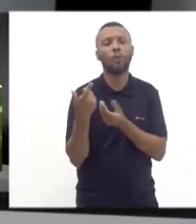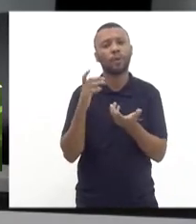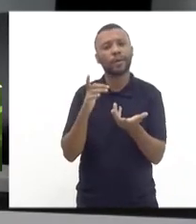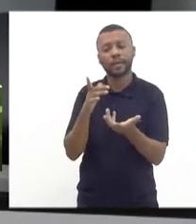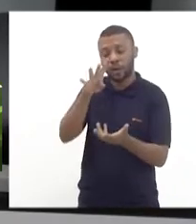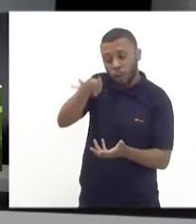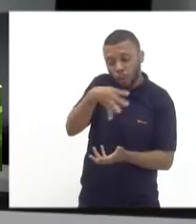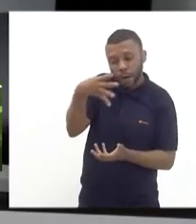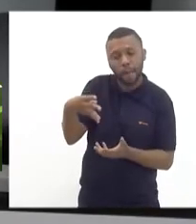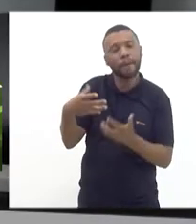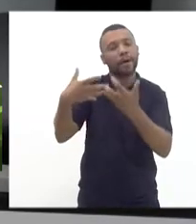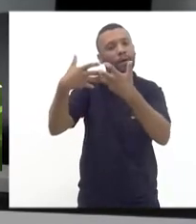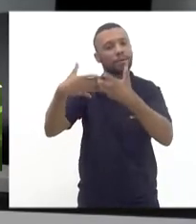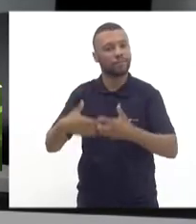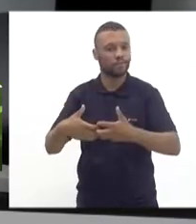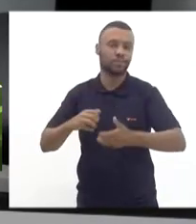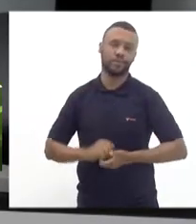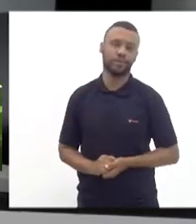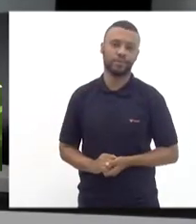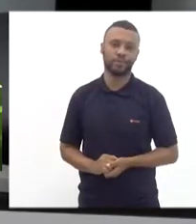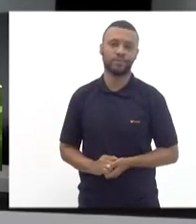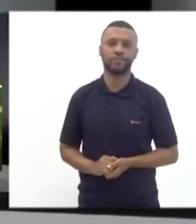funciona. E aí, através de